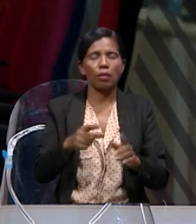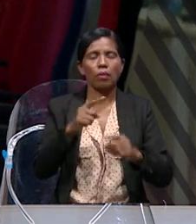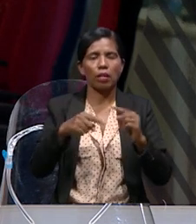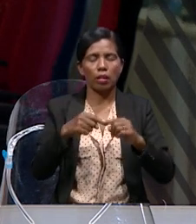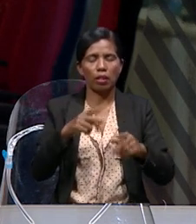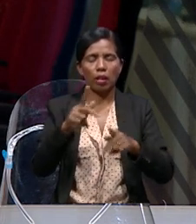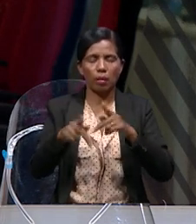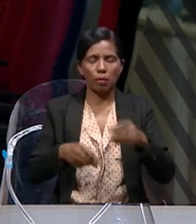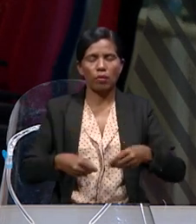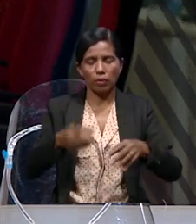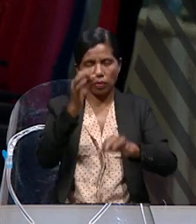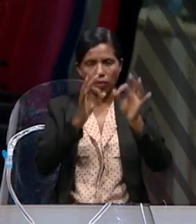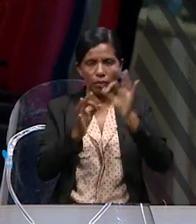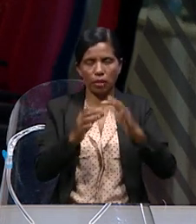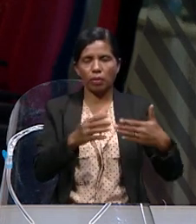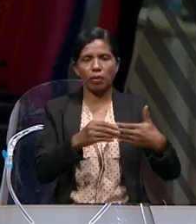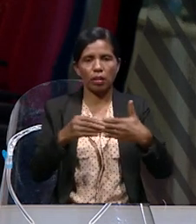ou Fiertan Rodeoco.